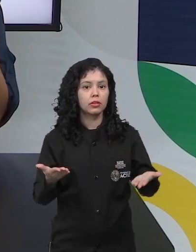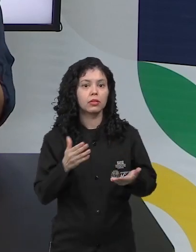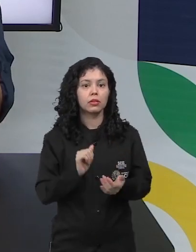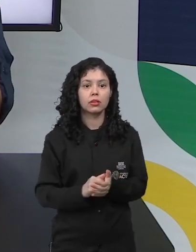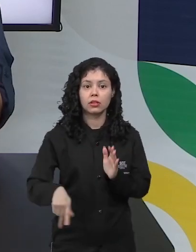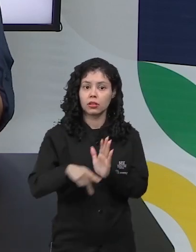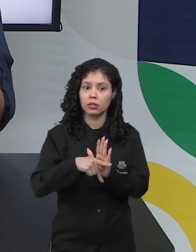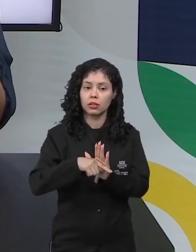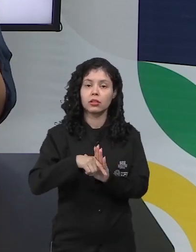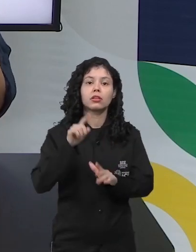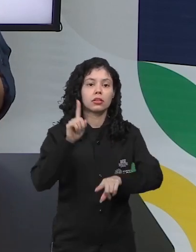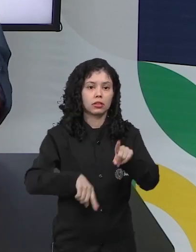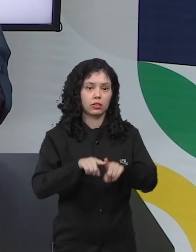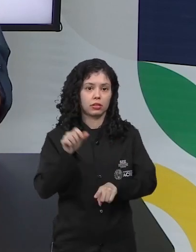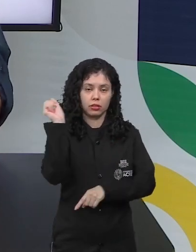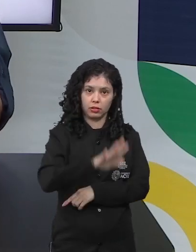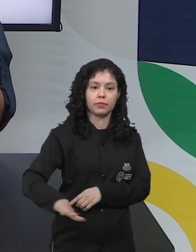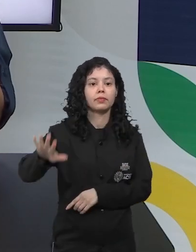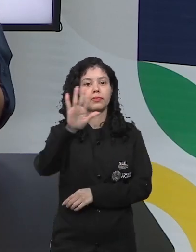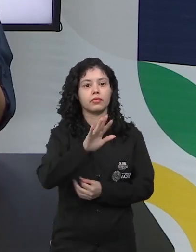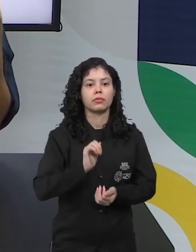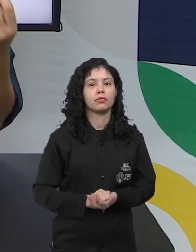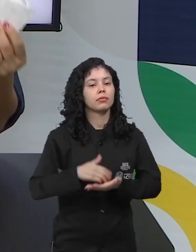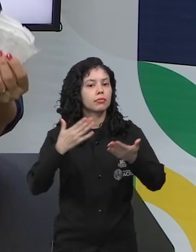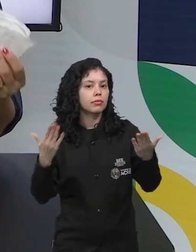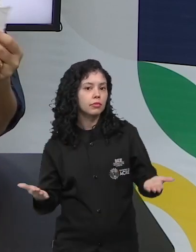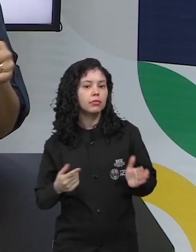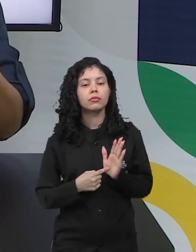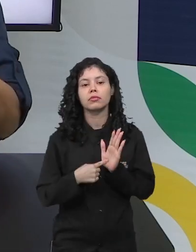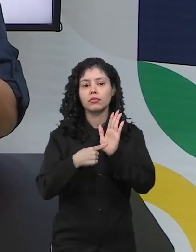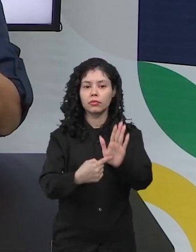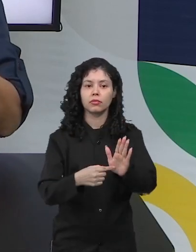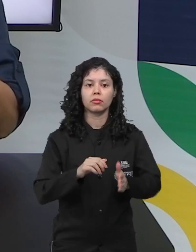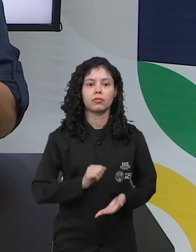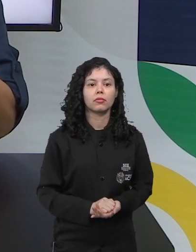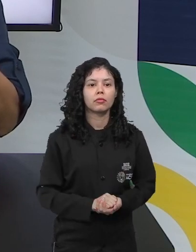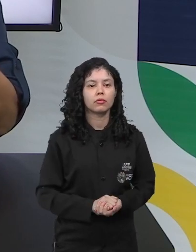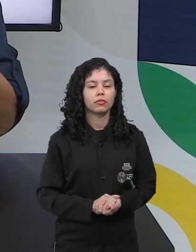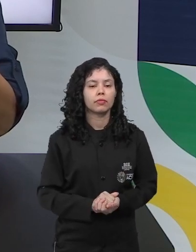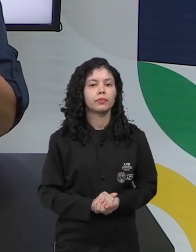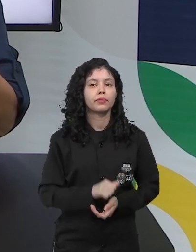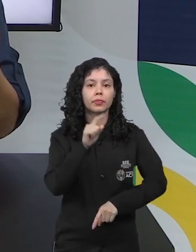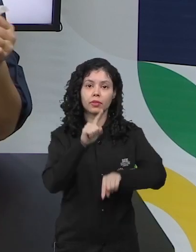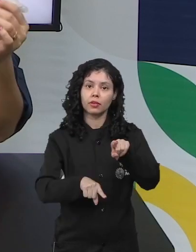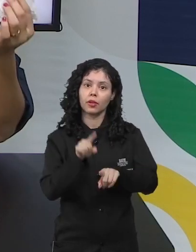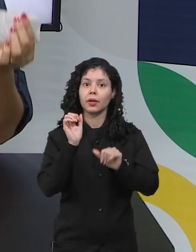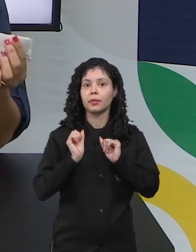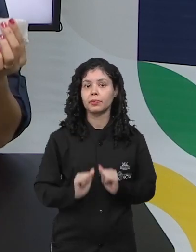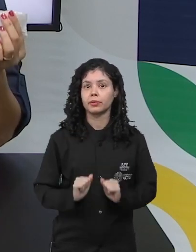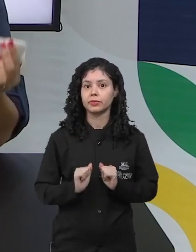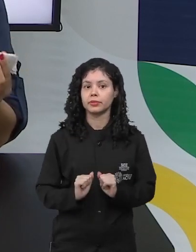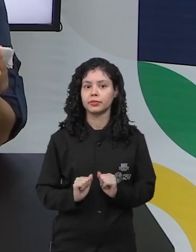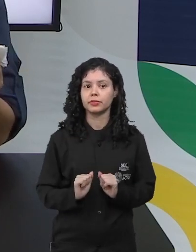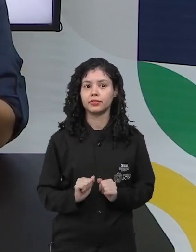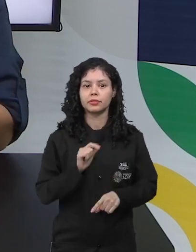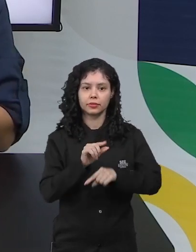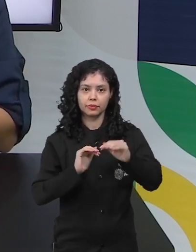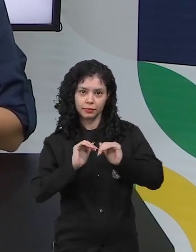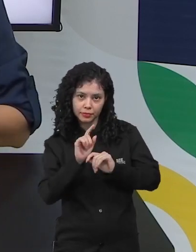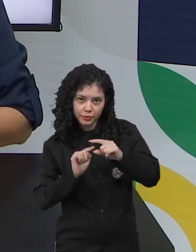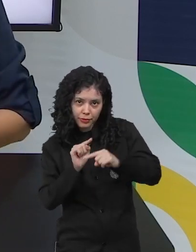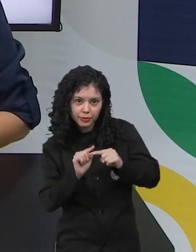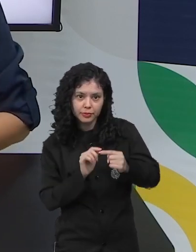é a propriedade geral da matéria que demonstra que a matéria ela pode ser